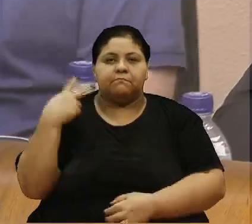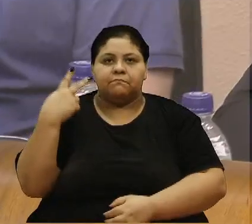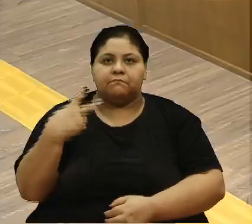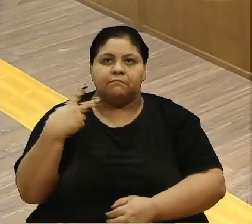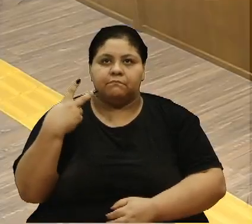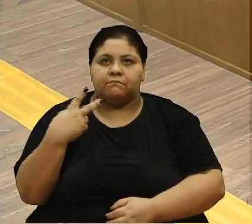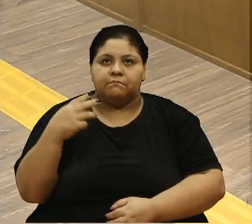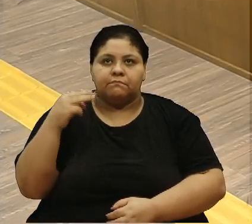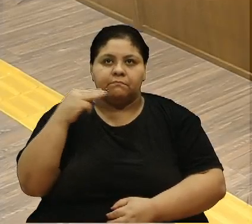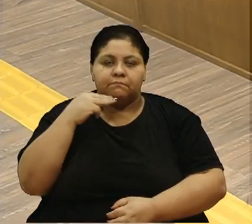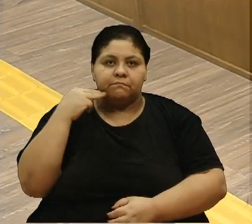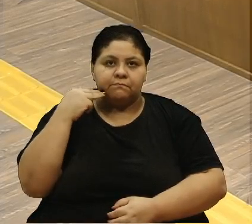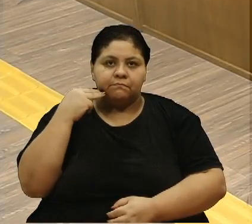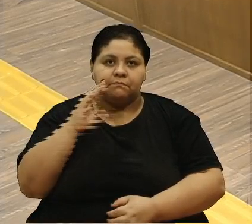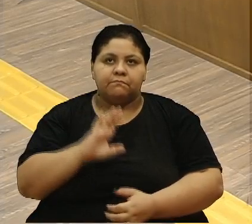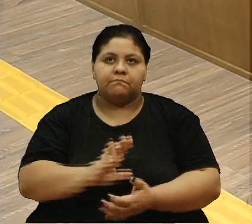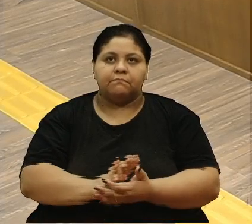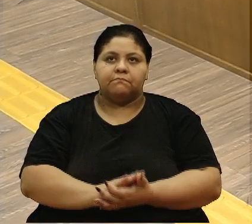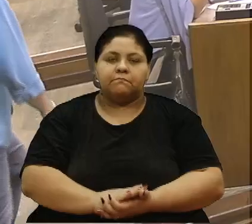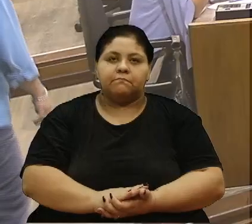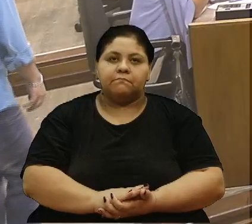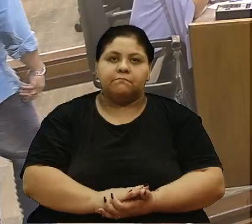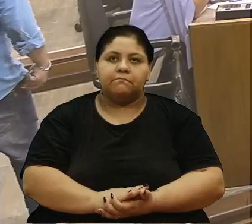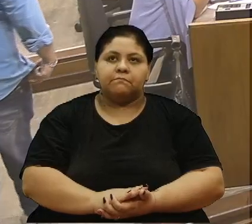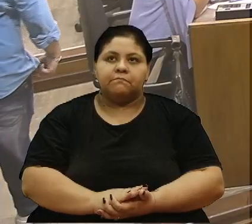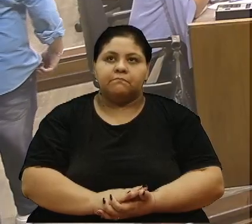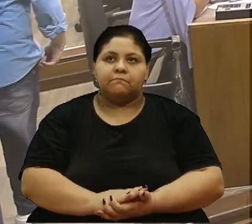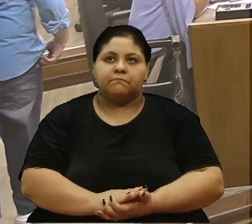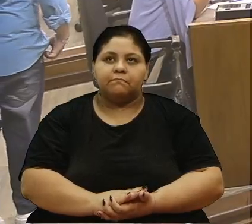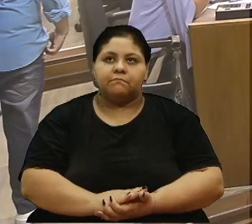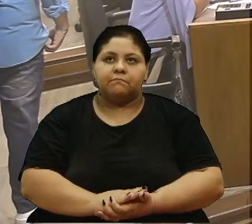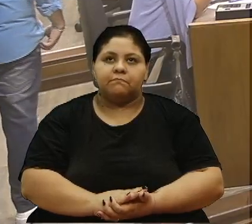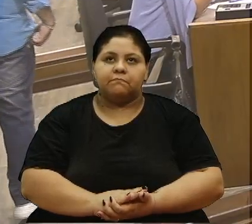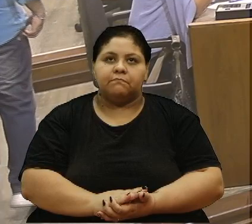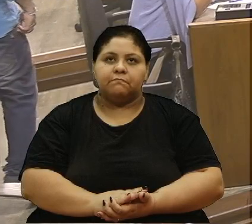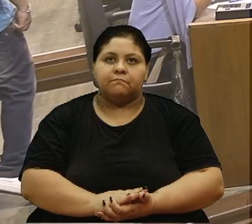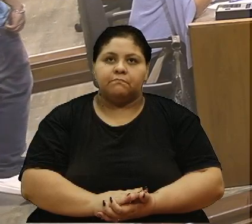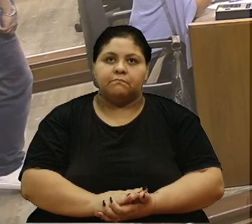Vereadora Marisol Santos. Uma declaração de líder para a bancada do PT.